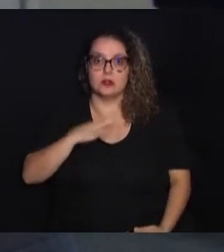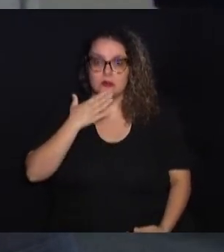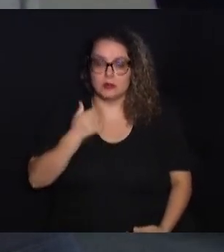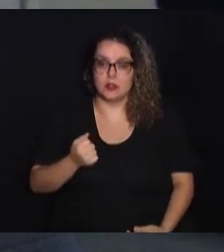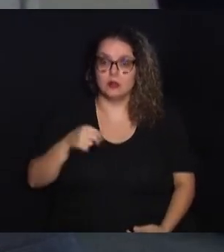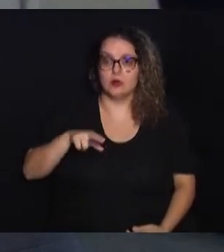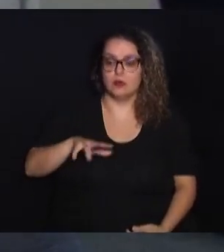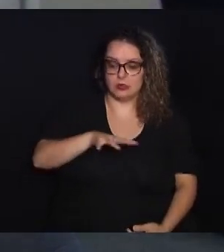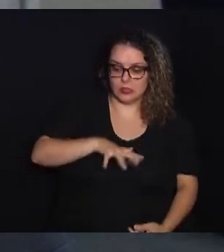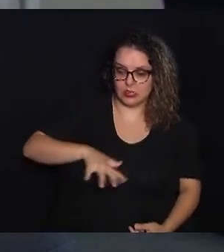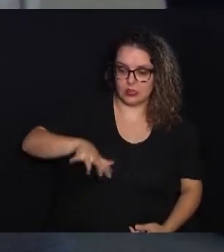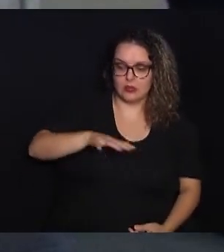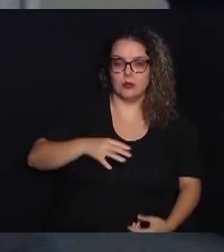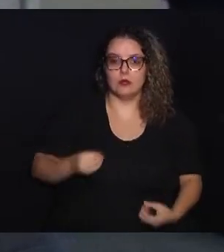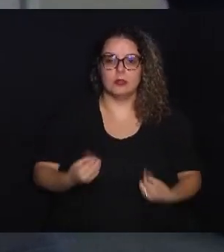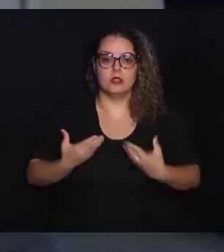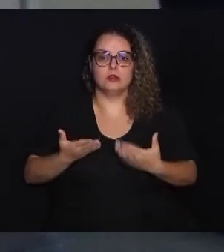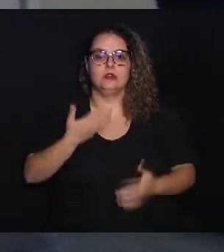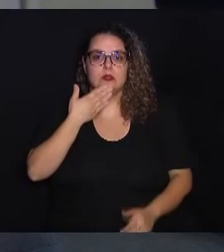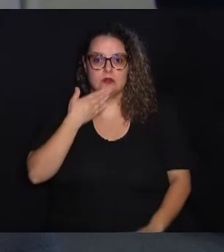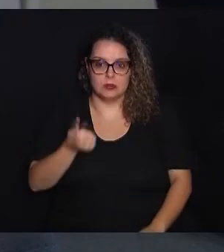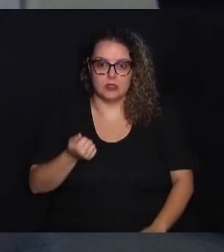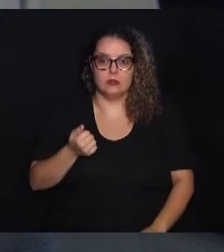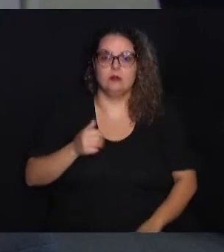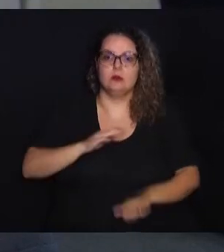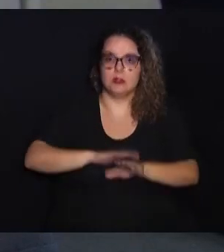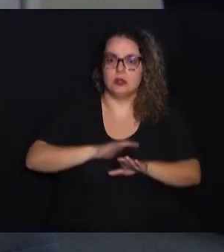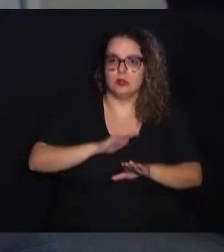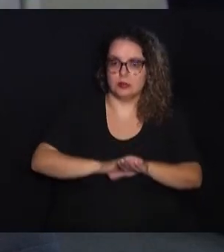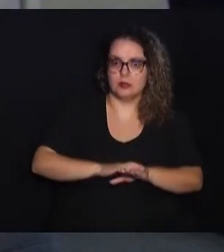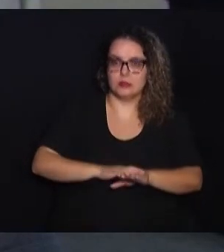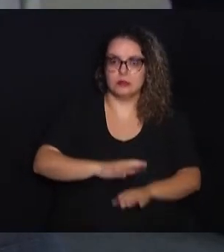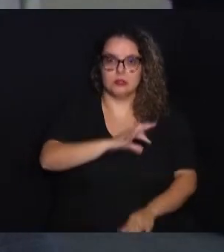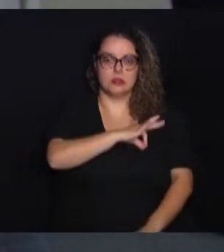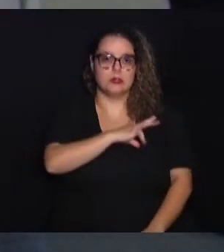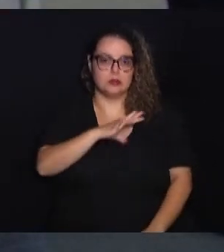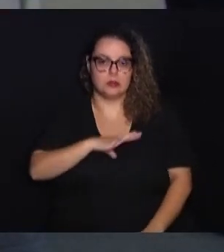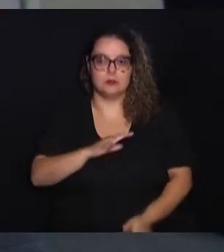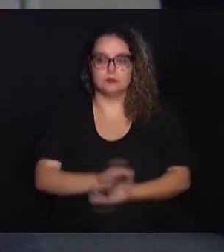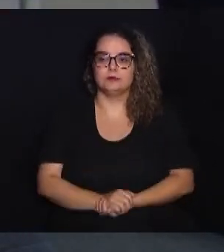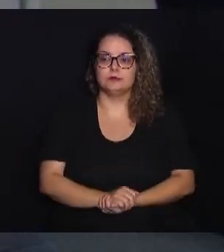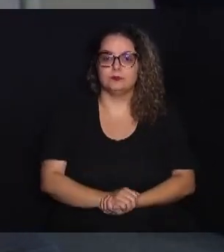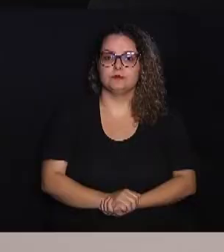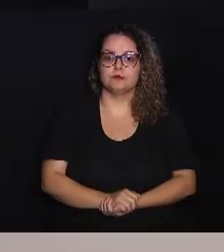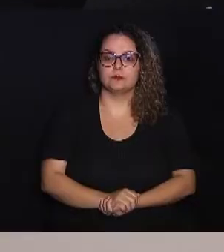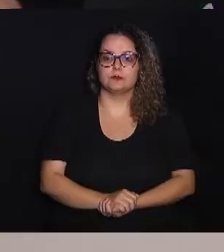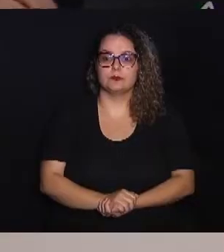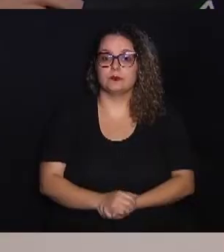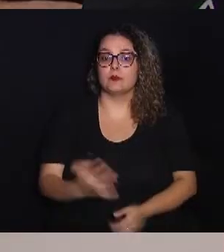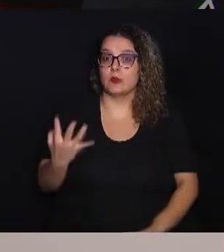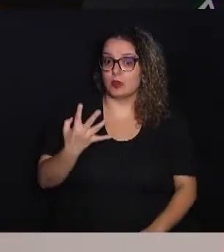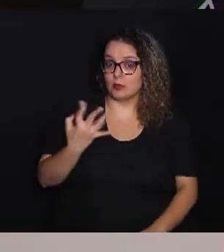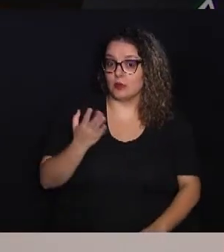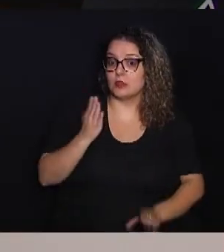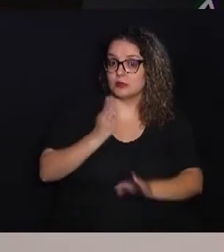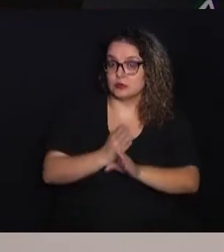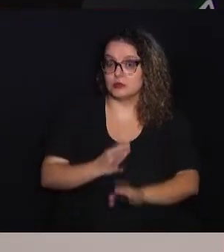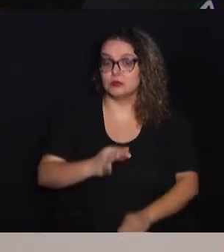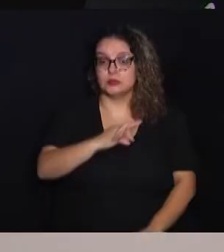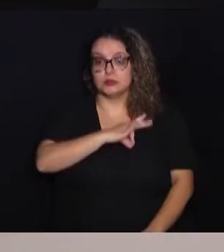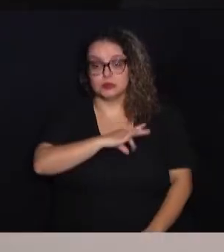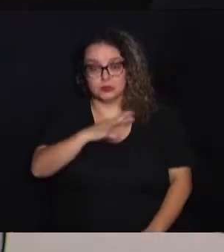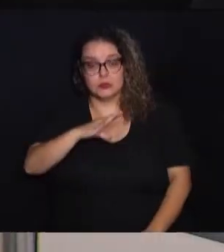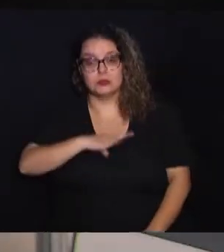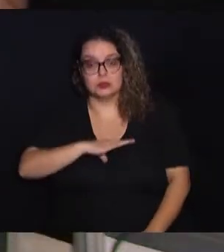gente tem de melhor ou o que o mercado oferece aí de melhor para a atuação das guardas municipais. O quarto encontro